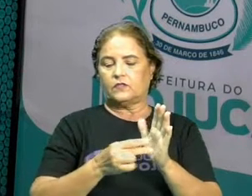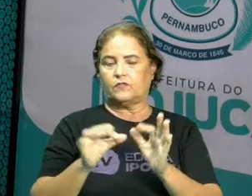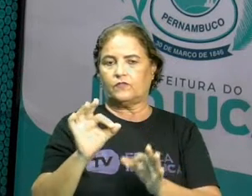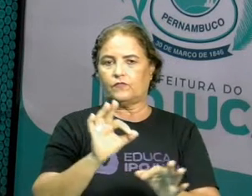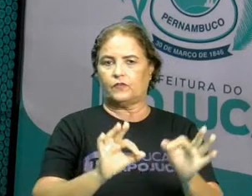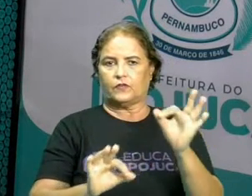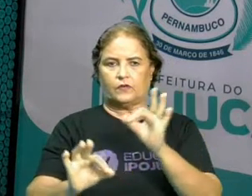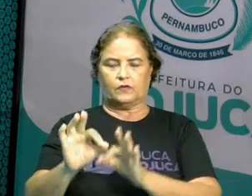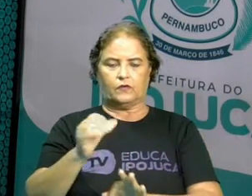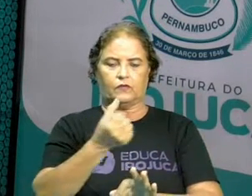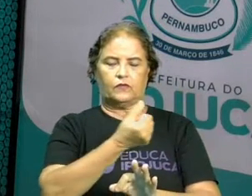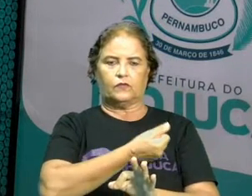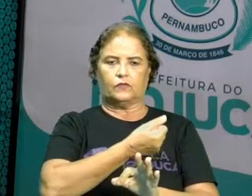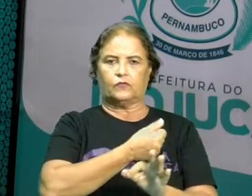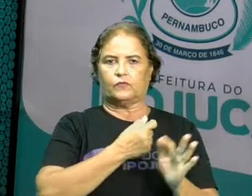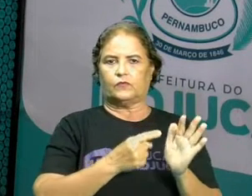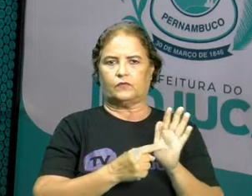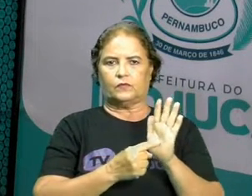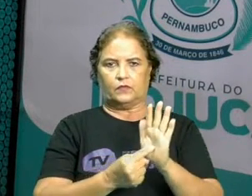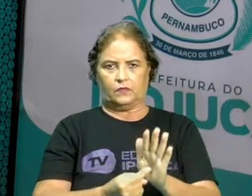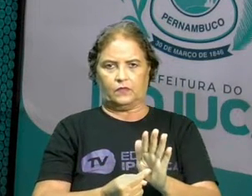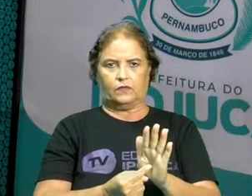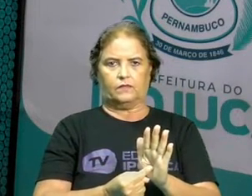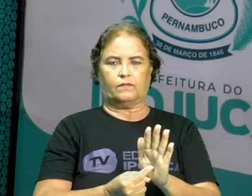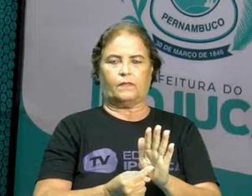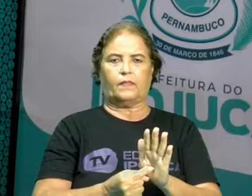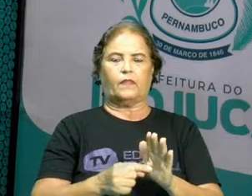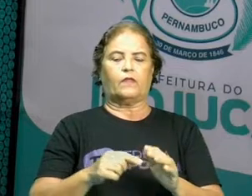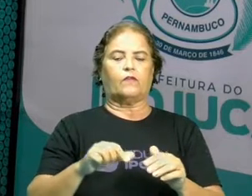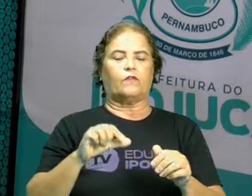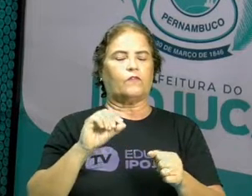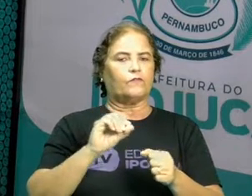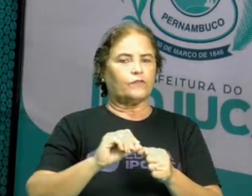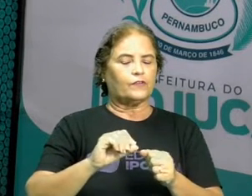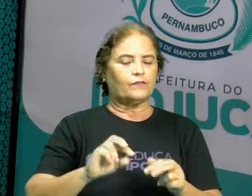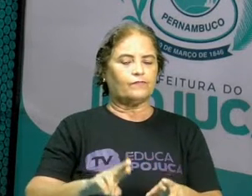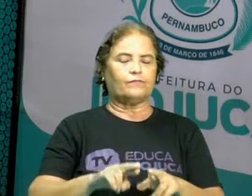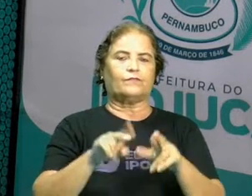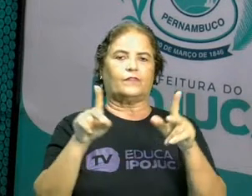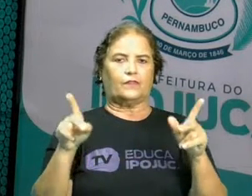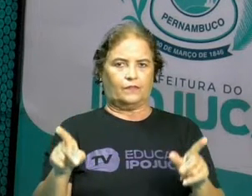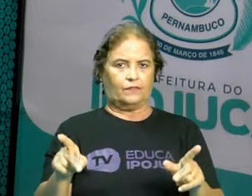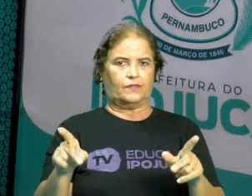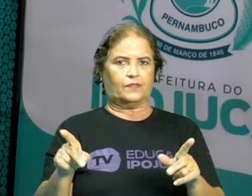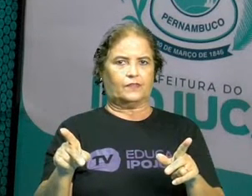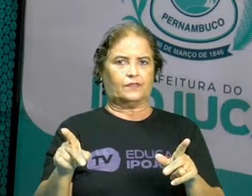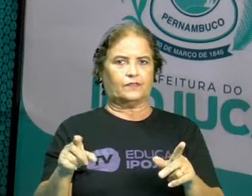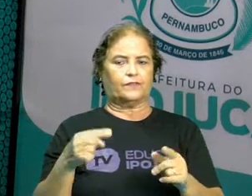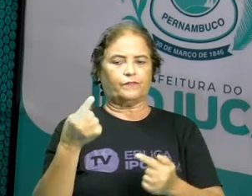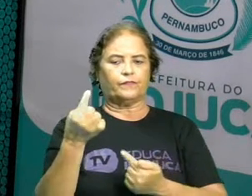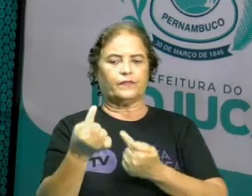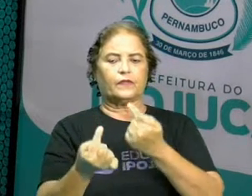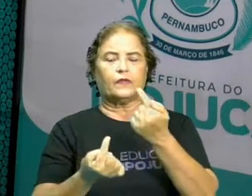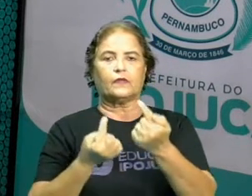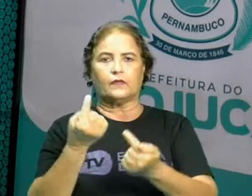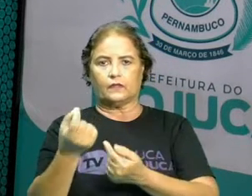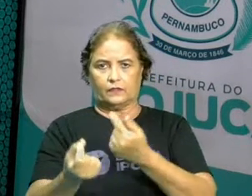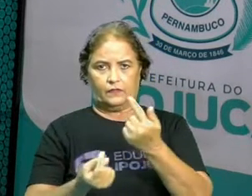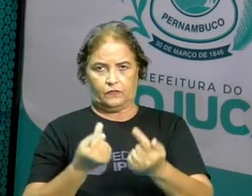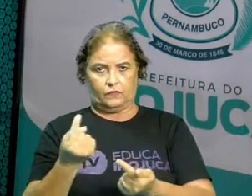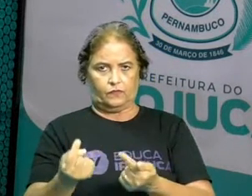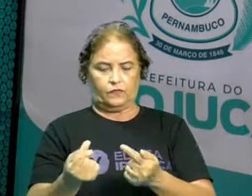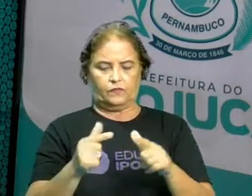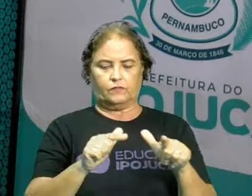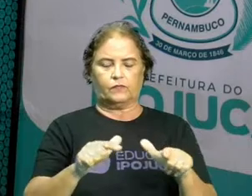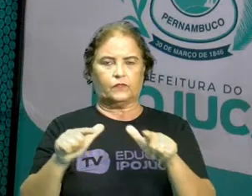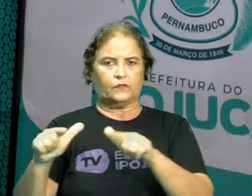números aparecem, faz e muita diferença. E cada uma dessas posições aí,